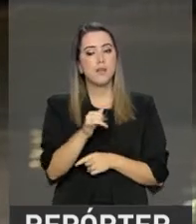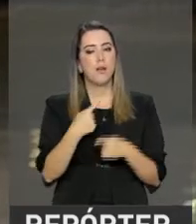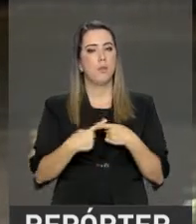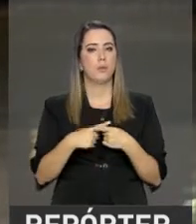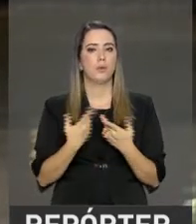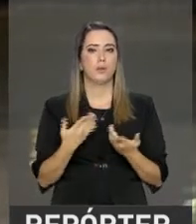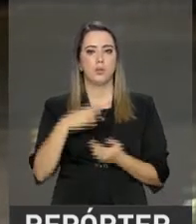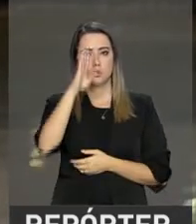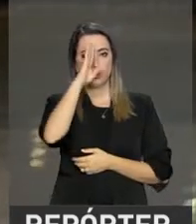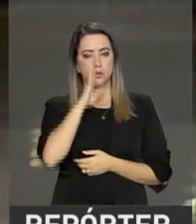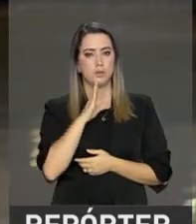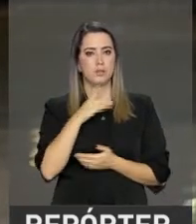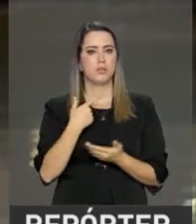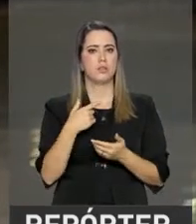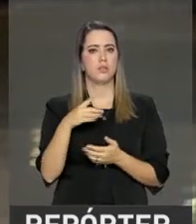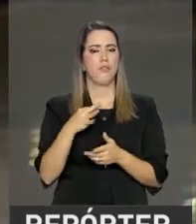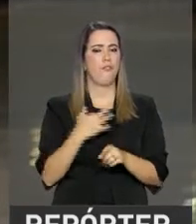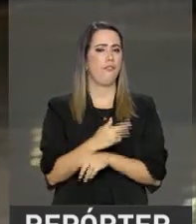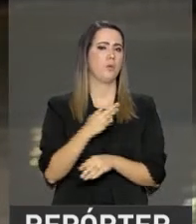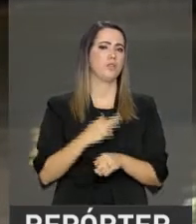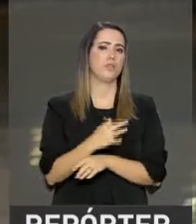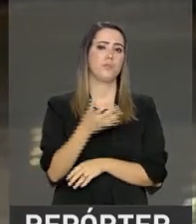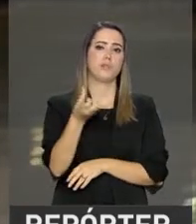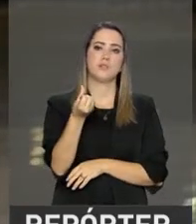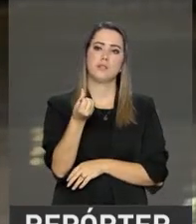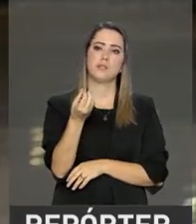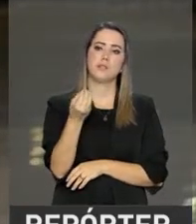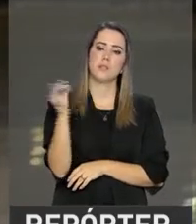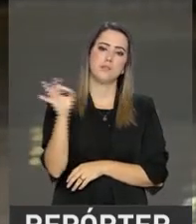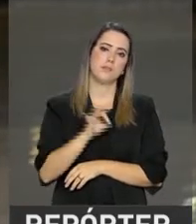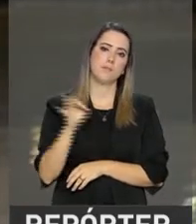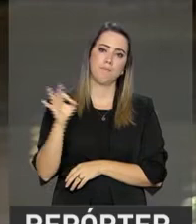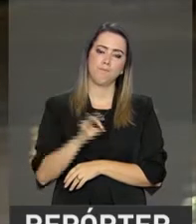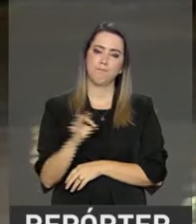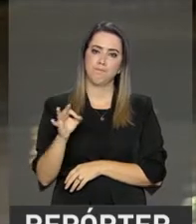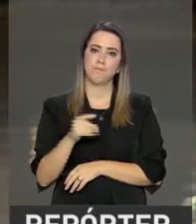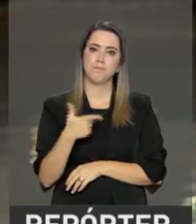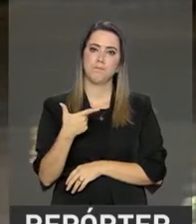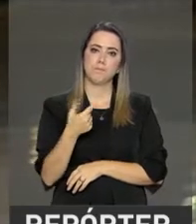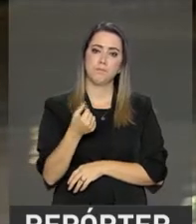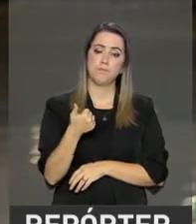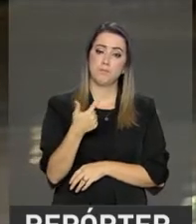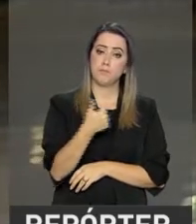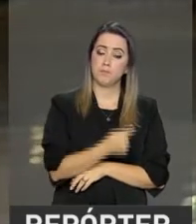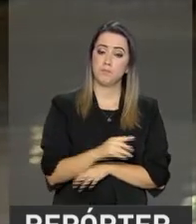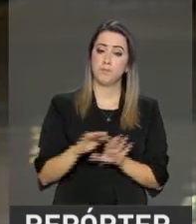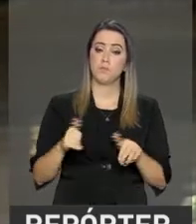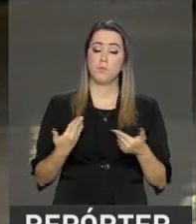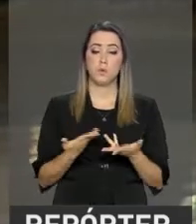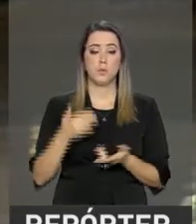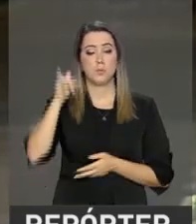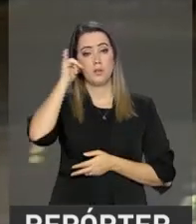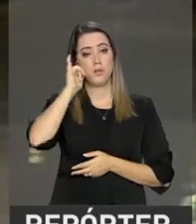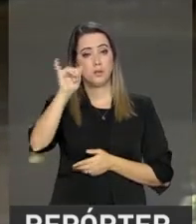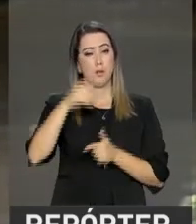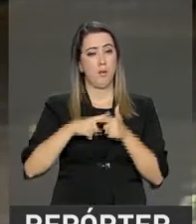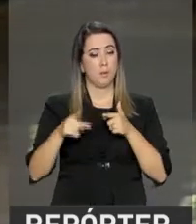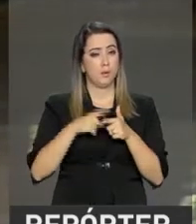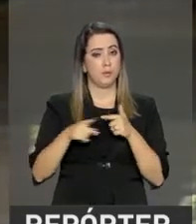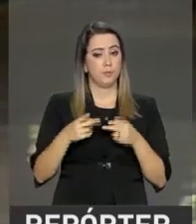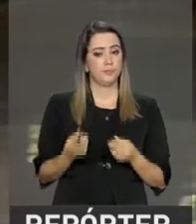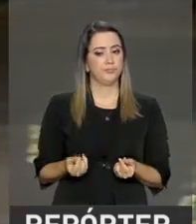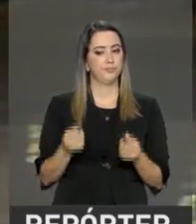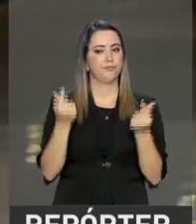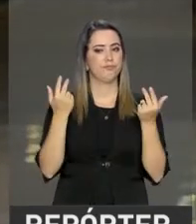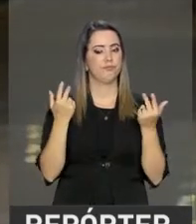enseja nacional teve uma taxa de ausência de 60% em 2017 e para evitar prejuízos aos cofres